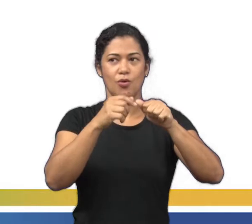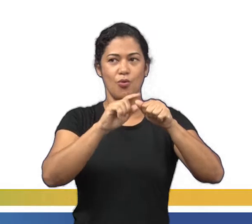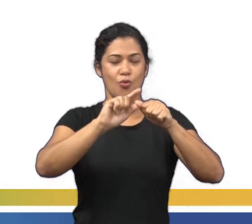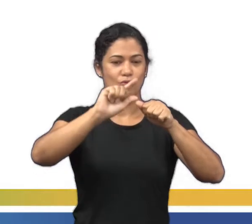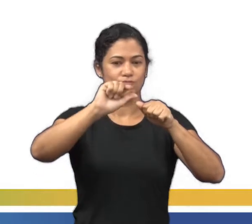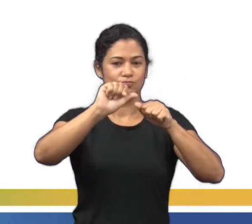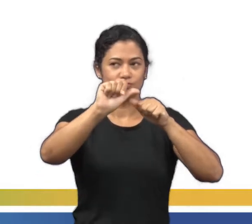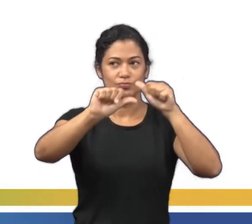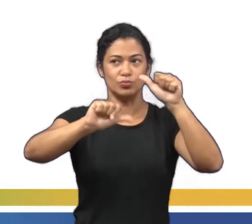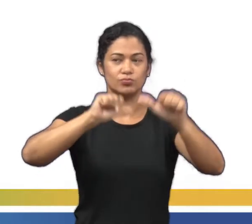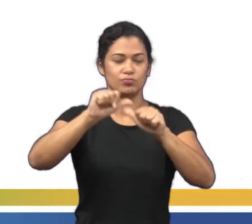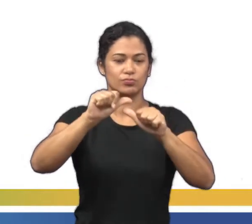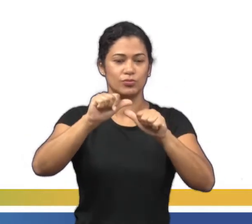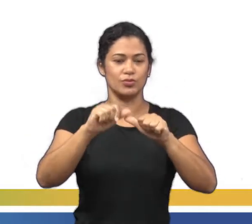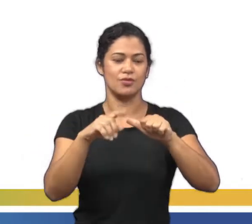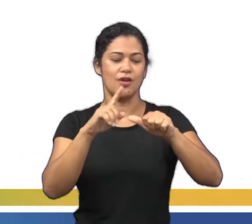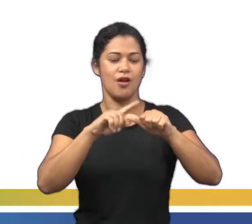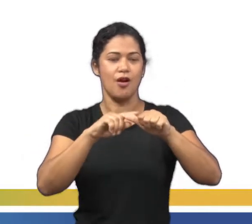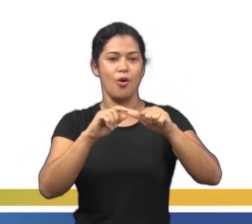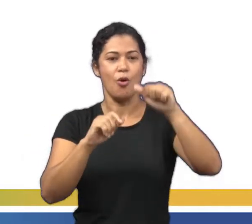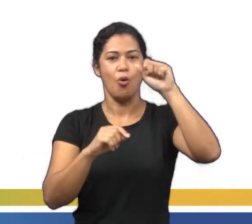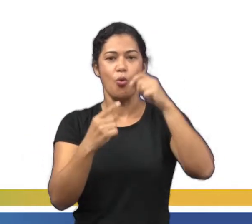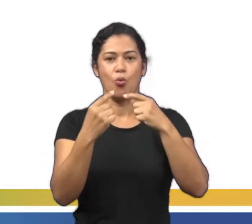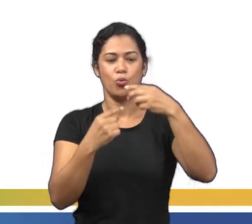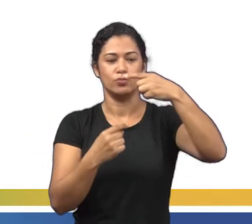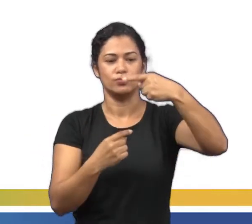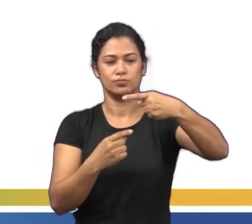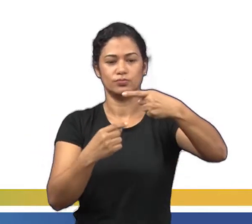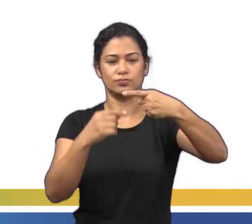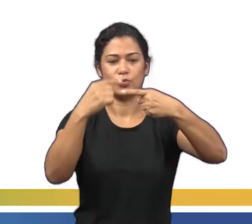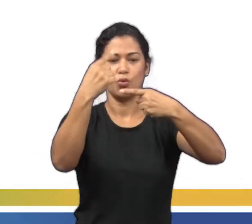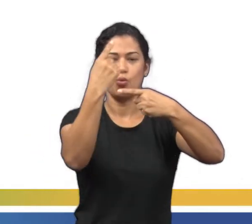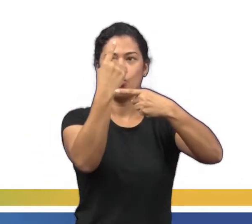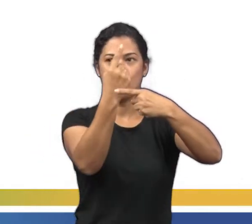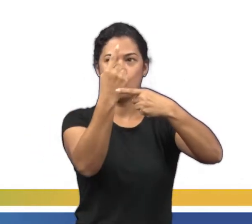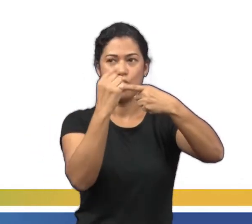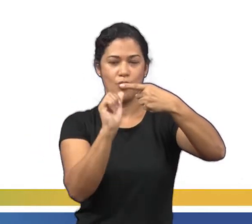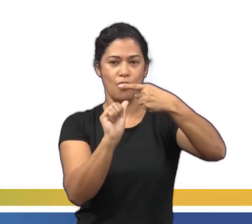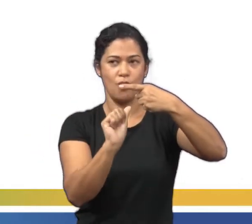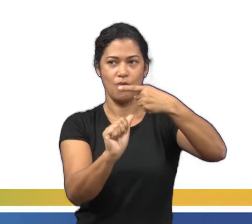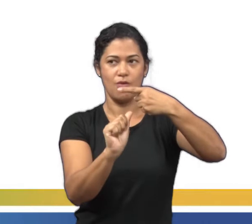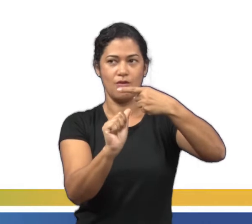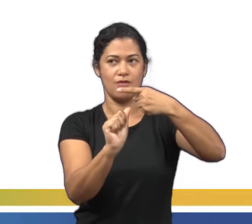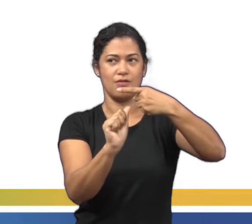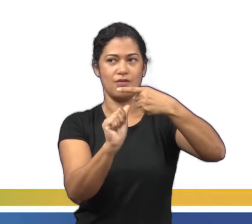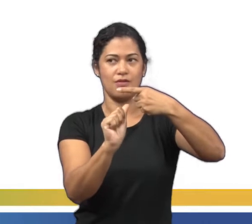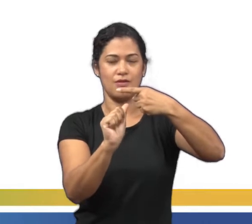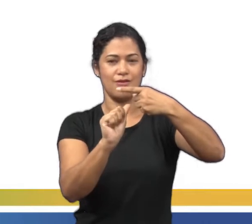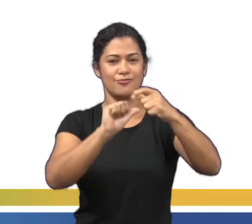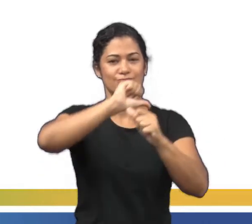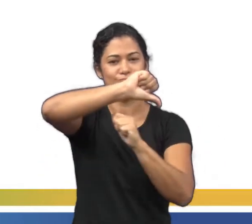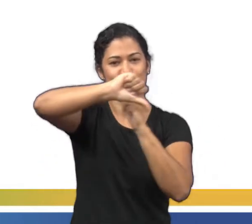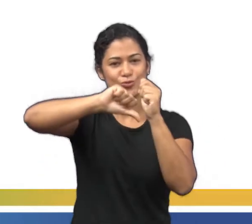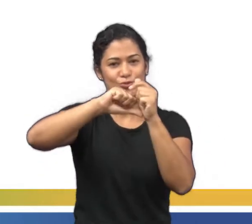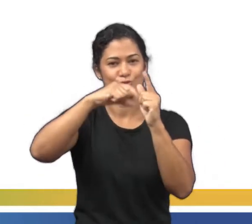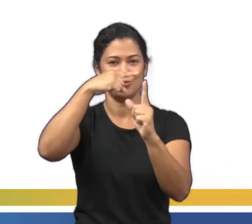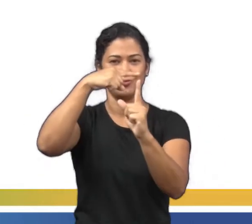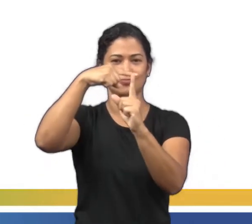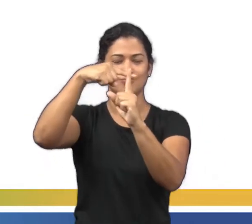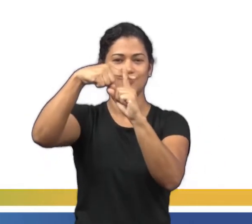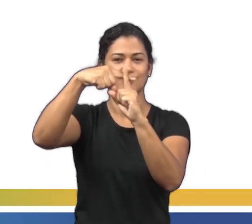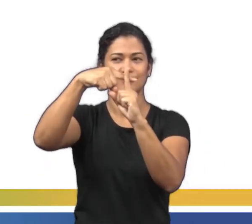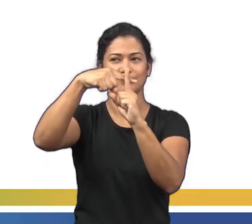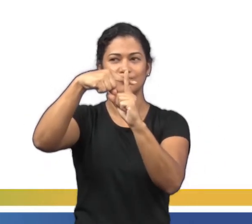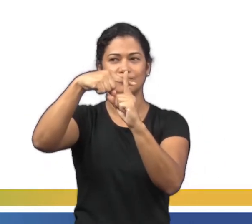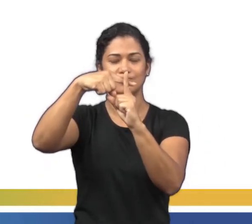o A vai para baixo. Automaticamente, o expoente que estava negativo se torna positivo, tá